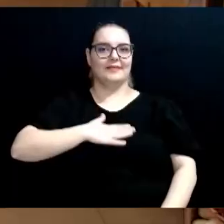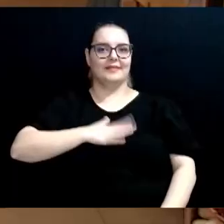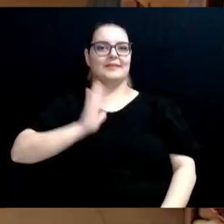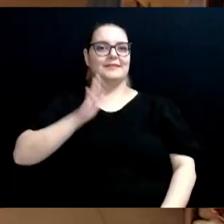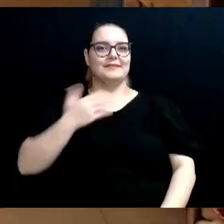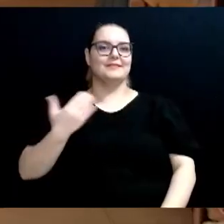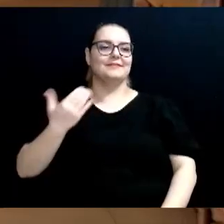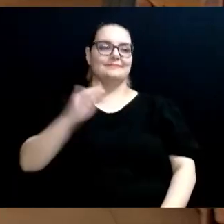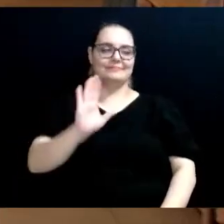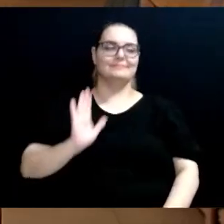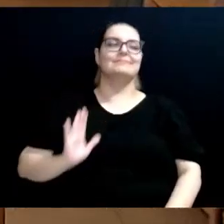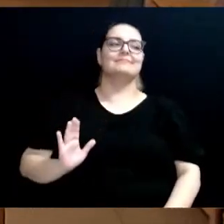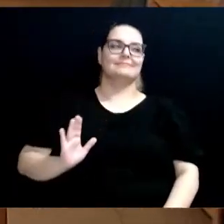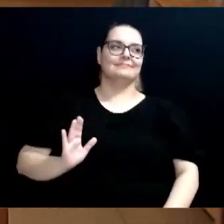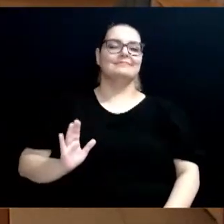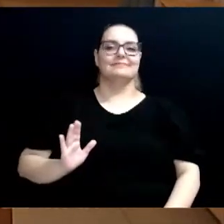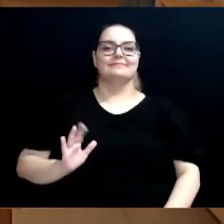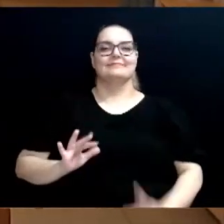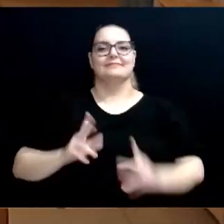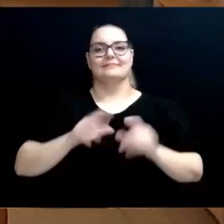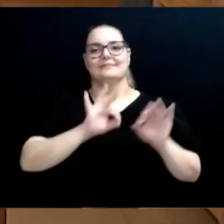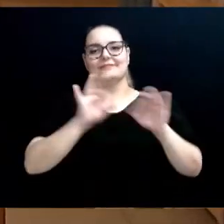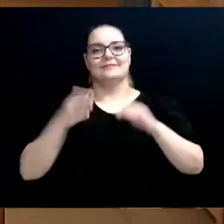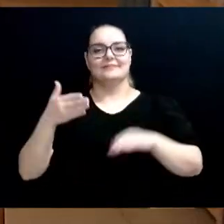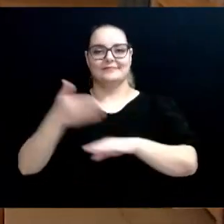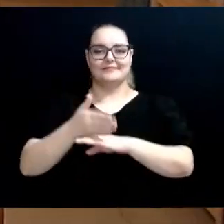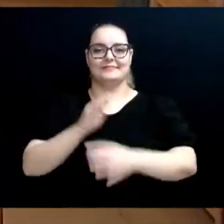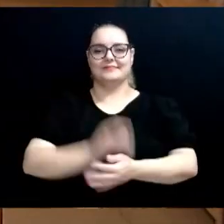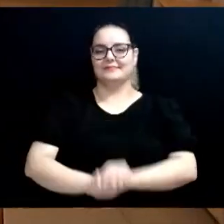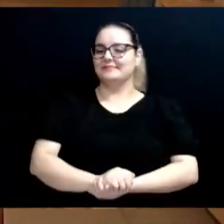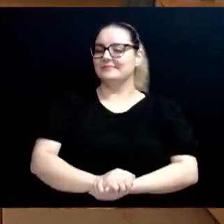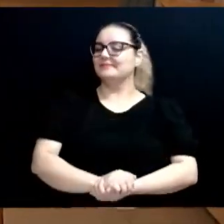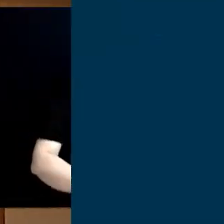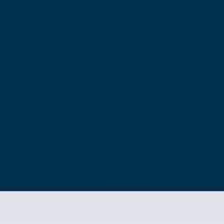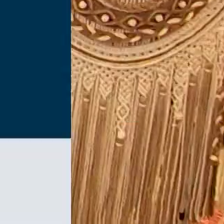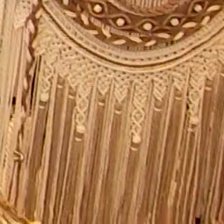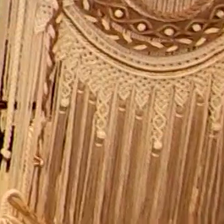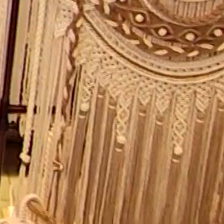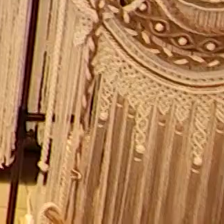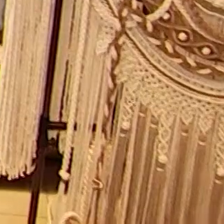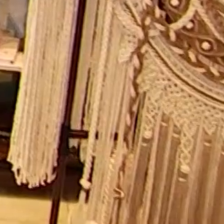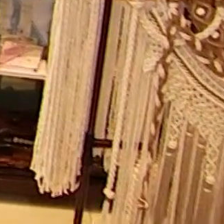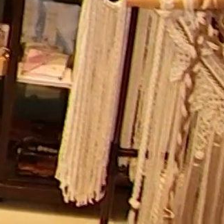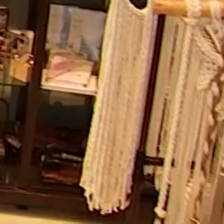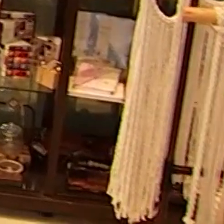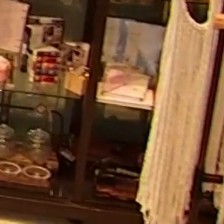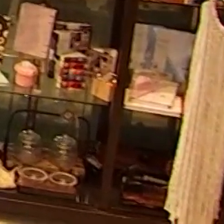agosto ele já está aí para todo mundo participar.